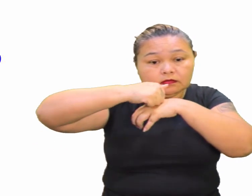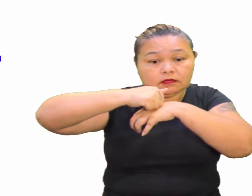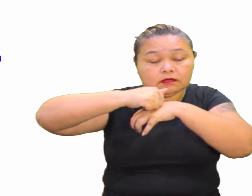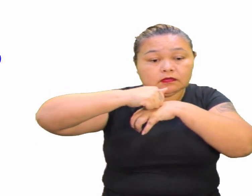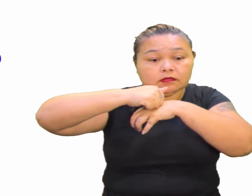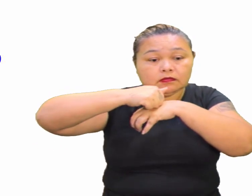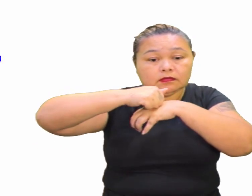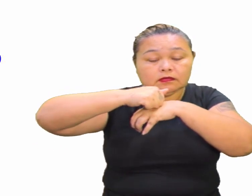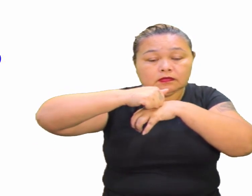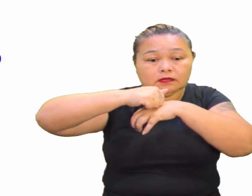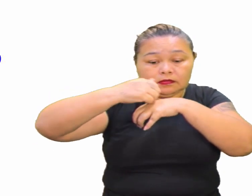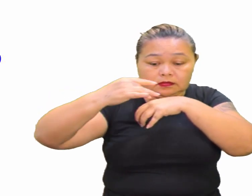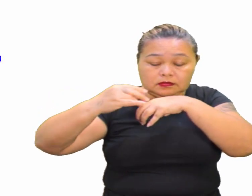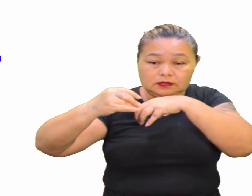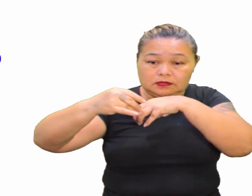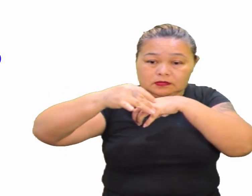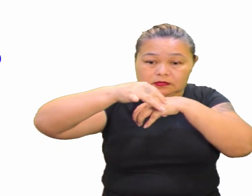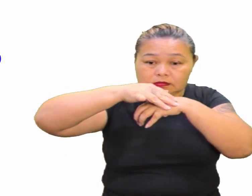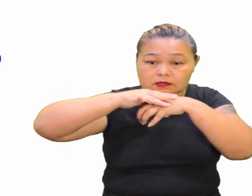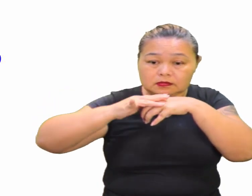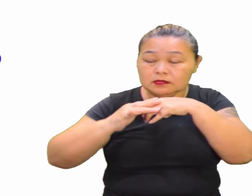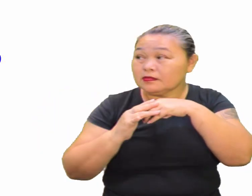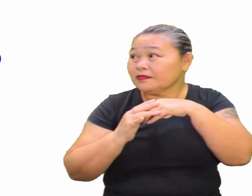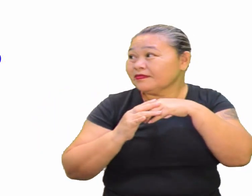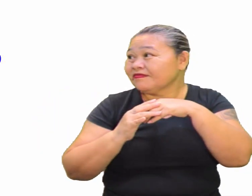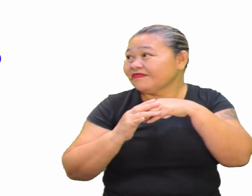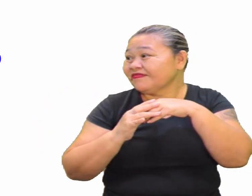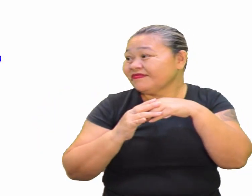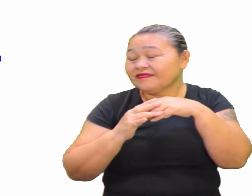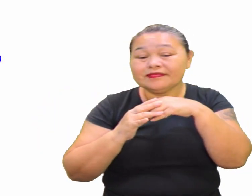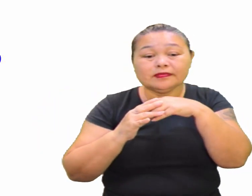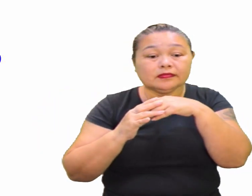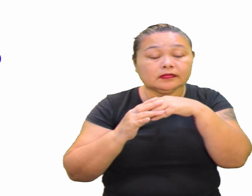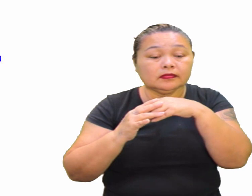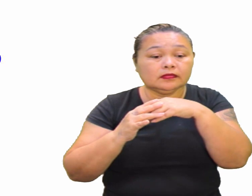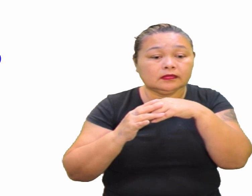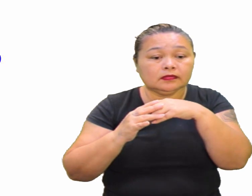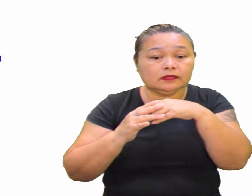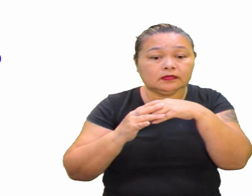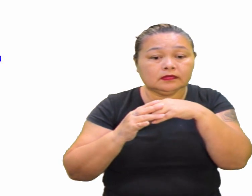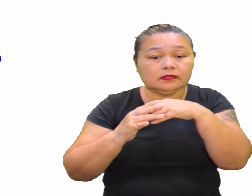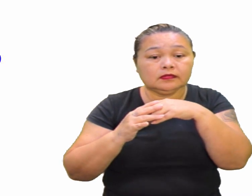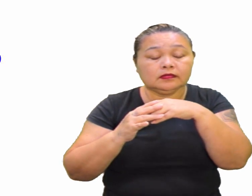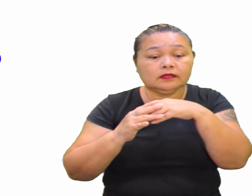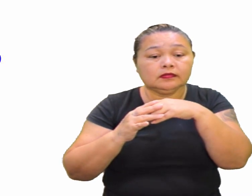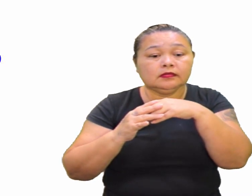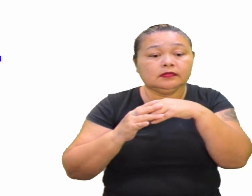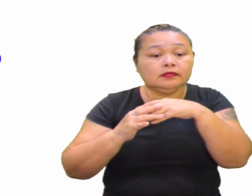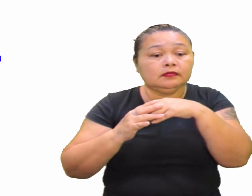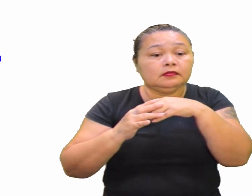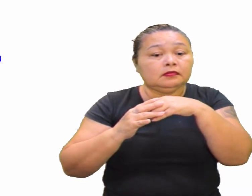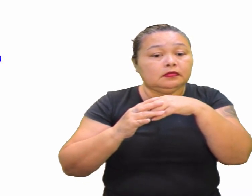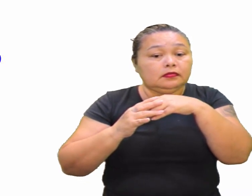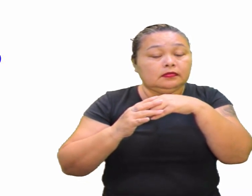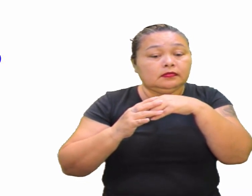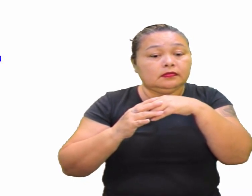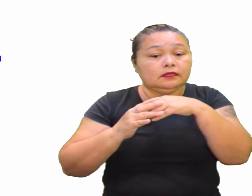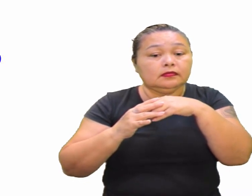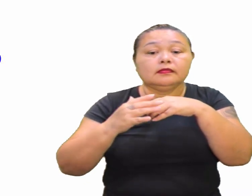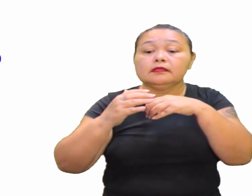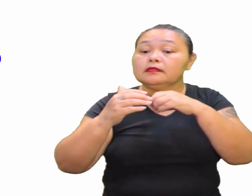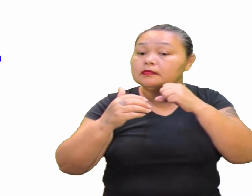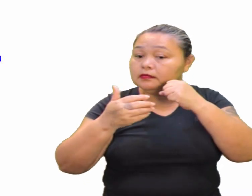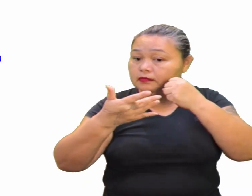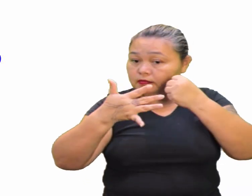Mineralização. Isso, professora. Eu nem vou falar porque é um trava-língua para a professora aqui, tá bom? Que vai acontecer? Os líquens, eles vão estar produzindo